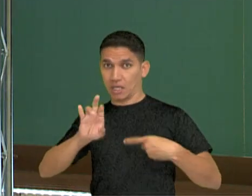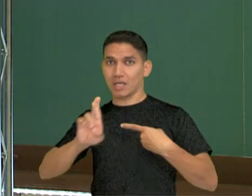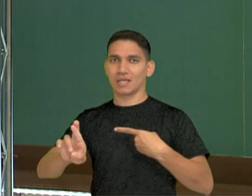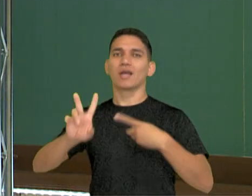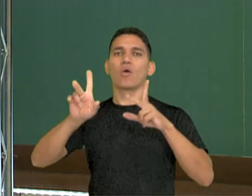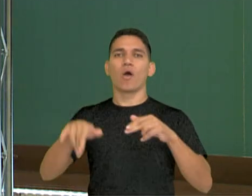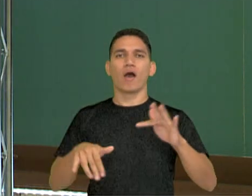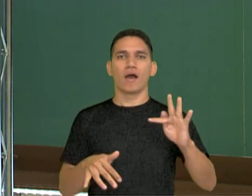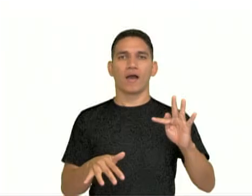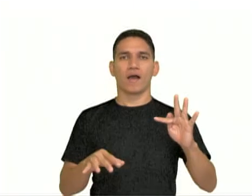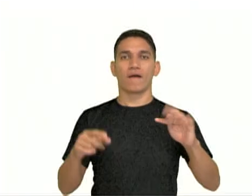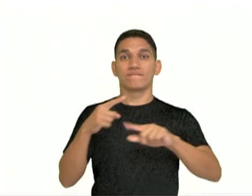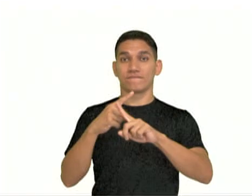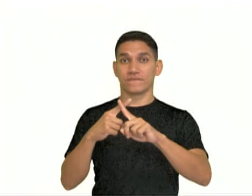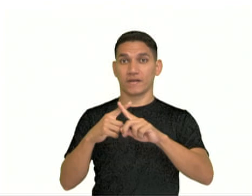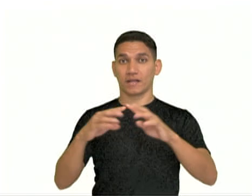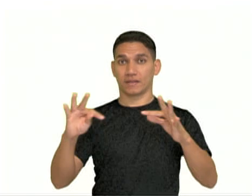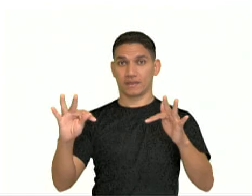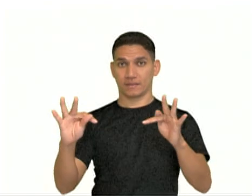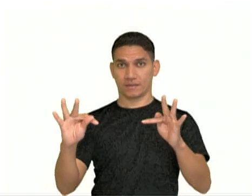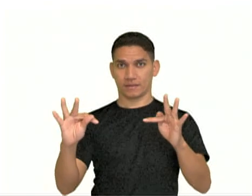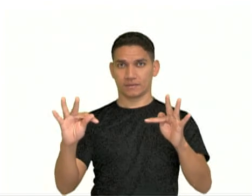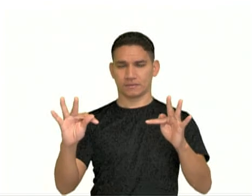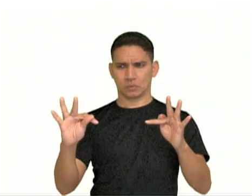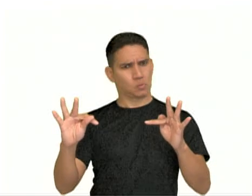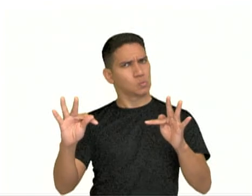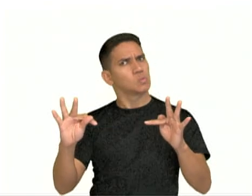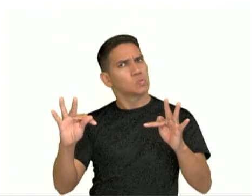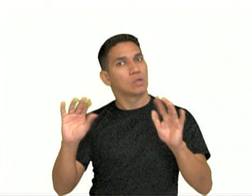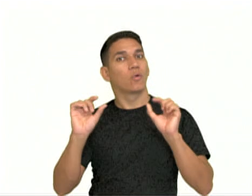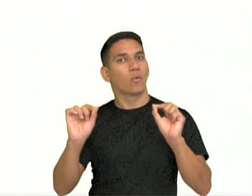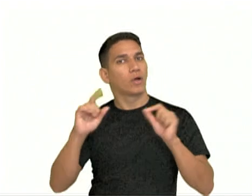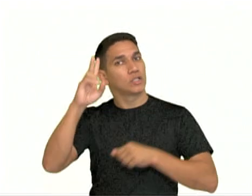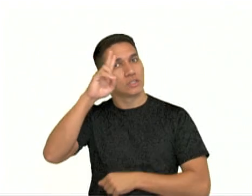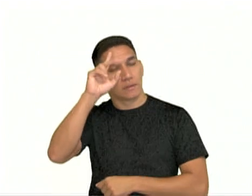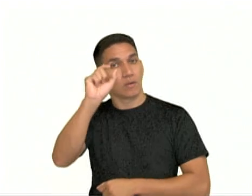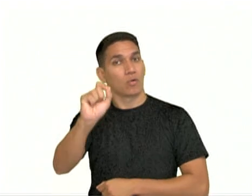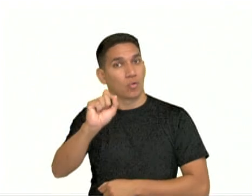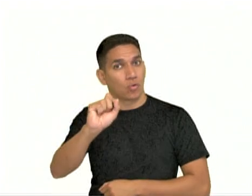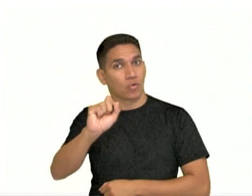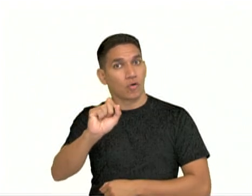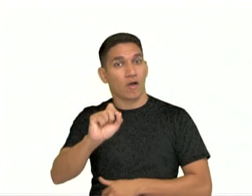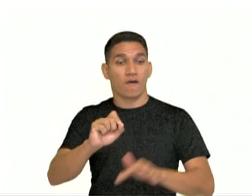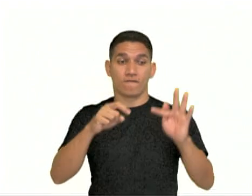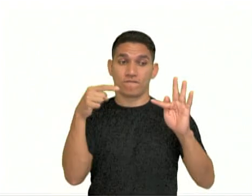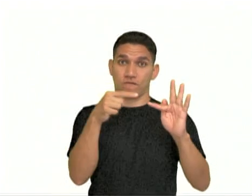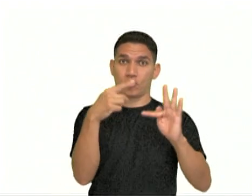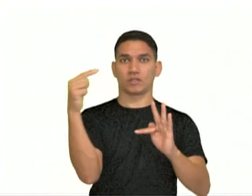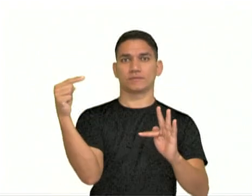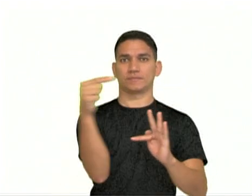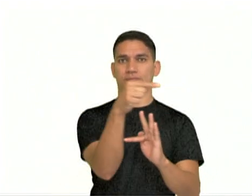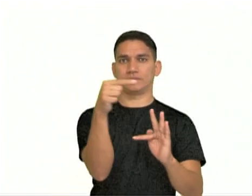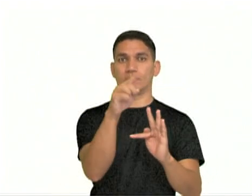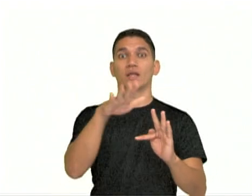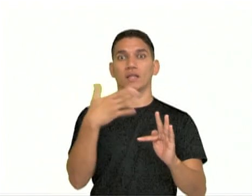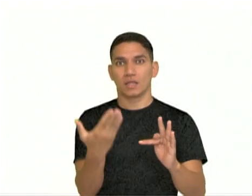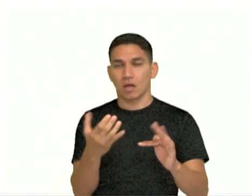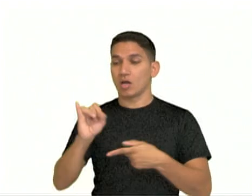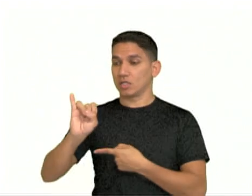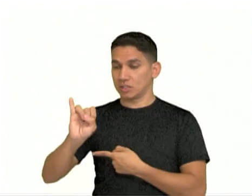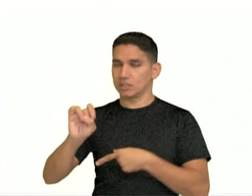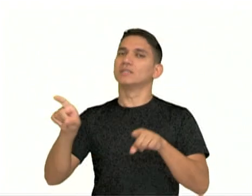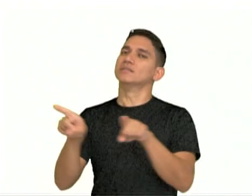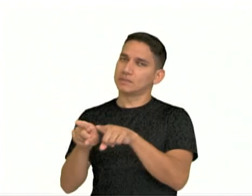força vezes o intervalo de tempo, certo? Novamente, força é uma grandeza vetorial, certo? Então, o impulso também